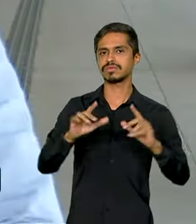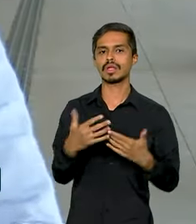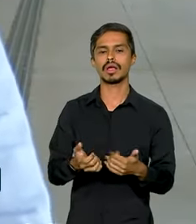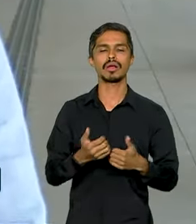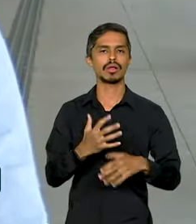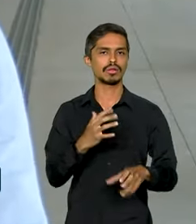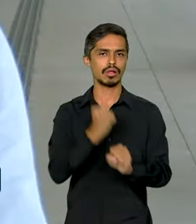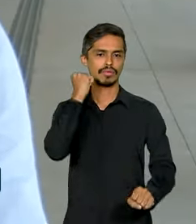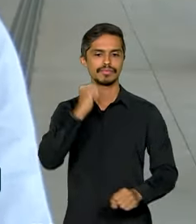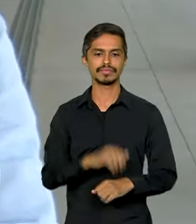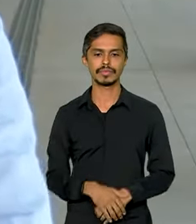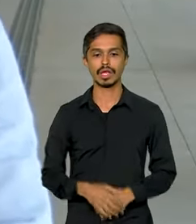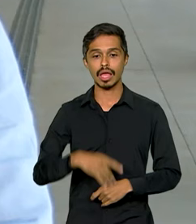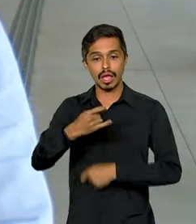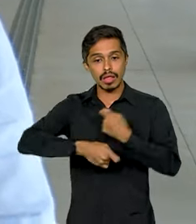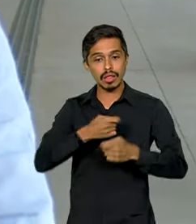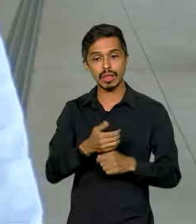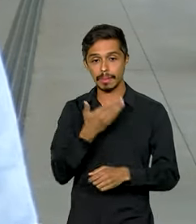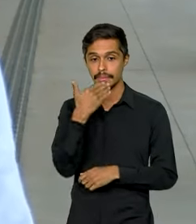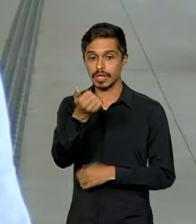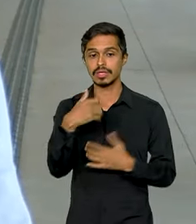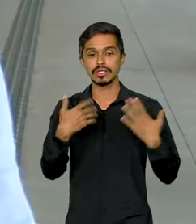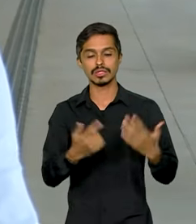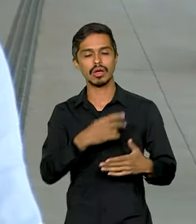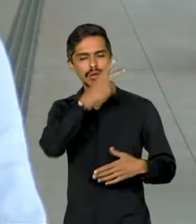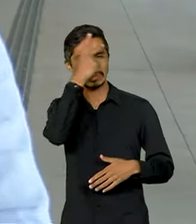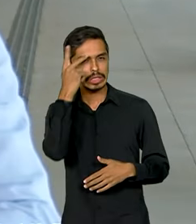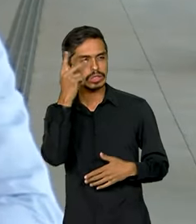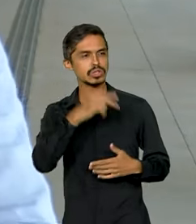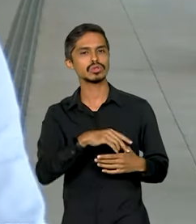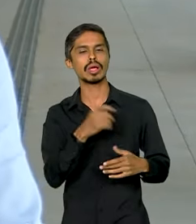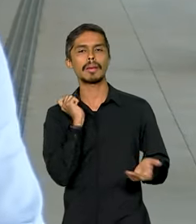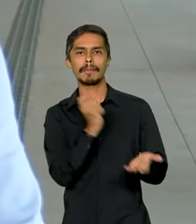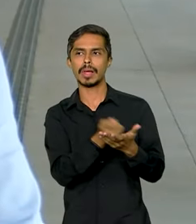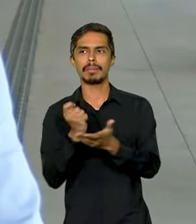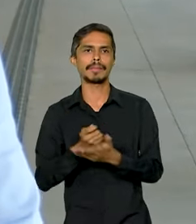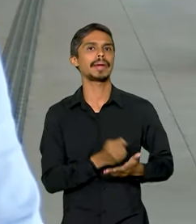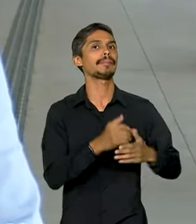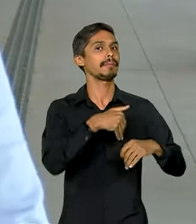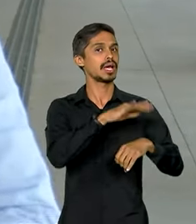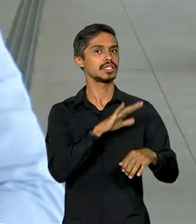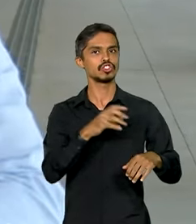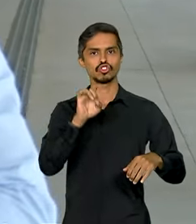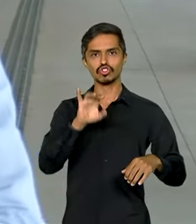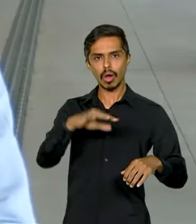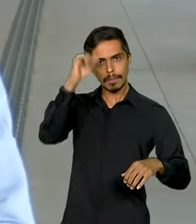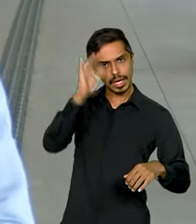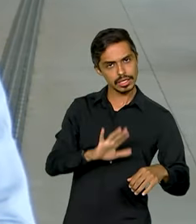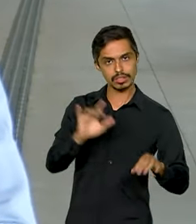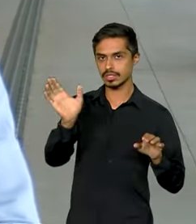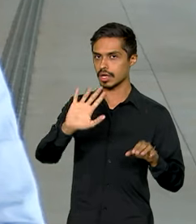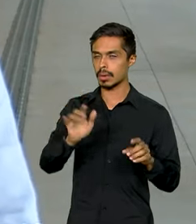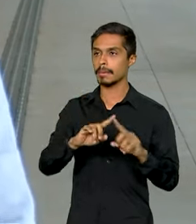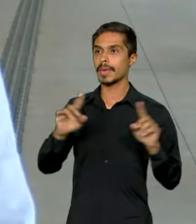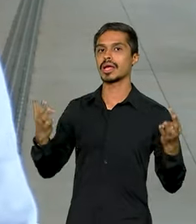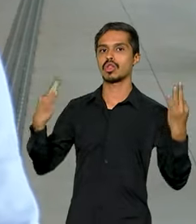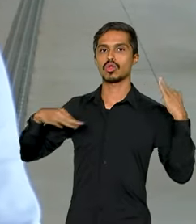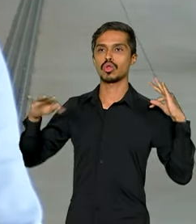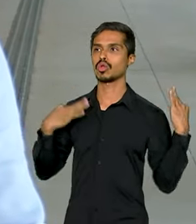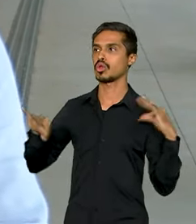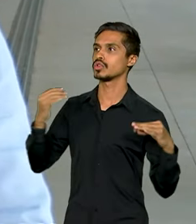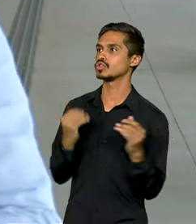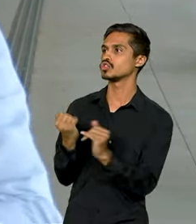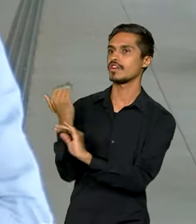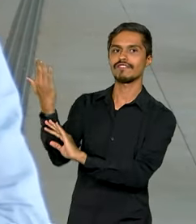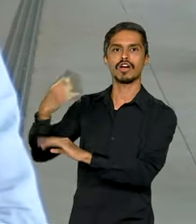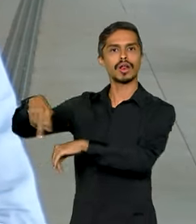Com a melhora da economia, o consumidor deve gastar mais. E não são apenas os brasileiros. O turismo internacional também deve